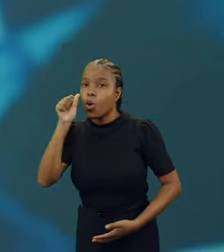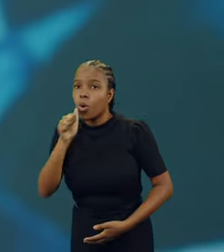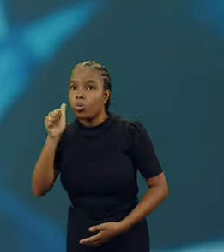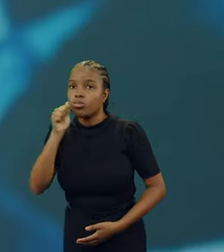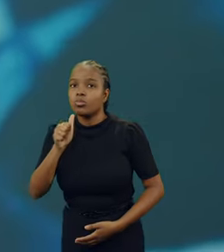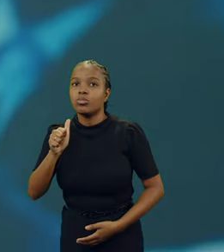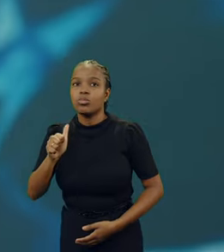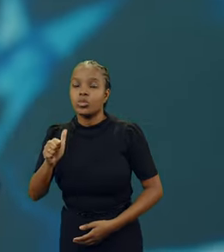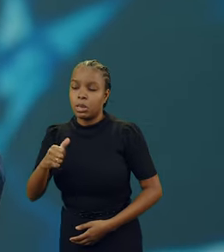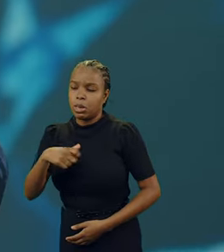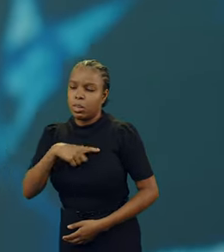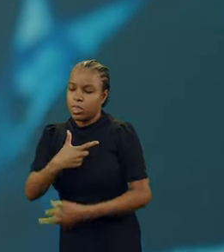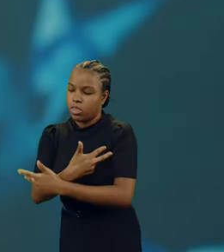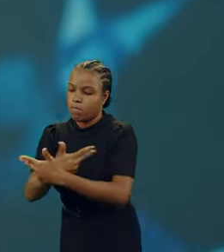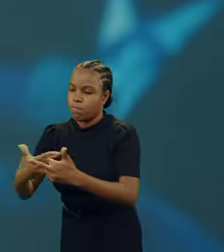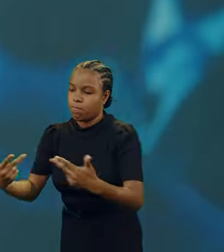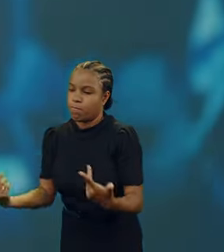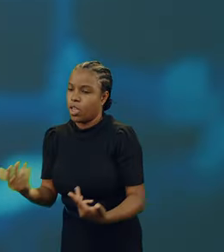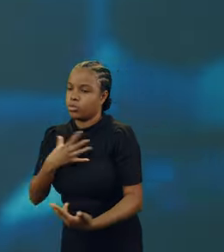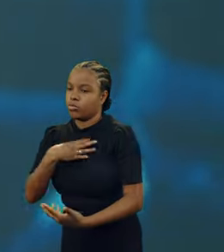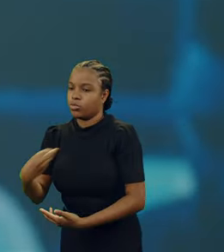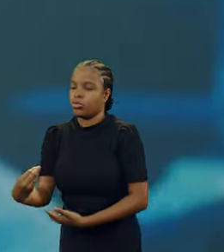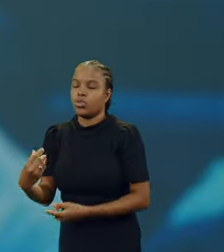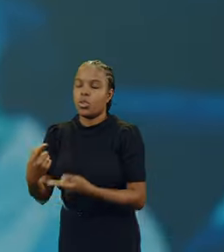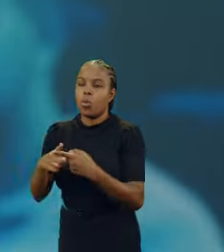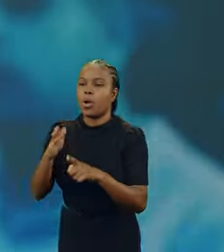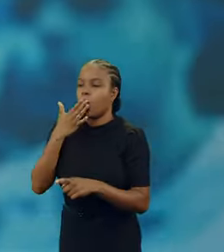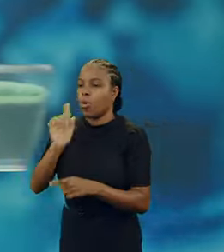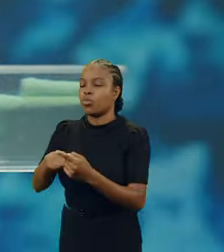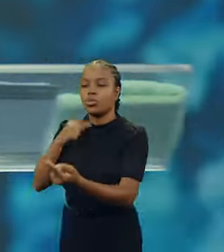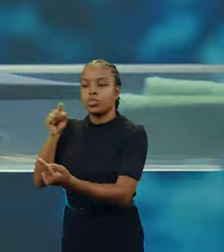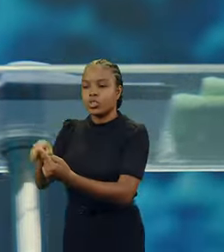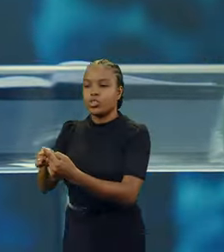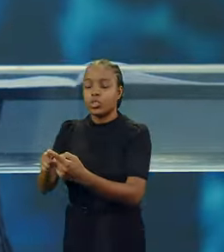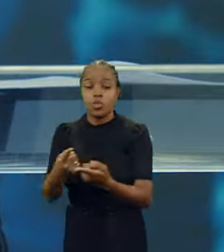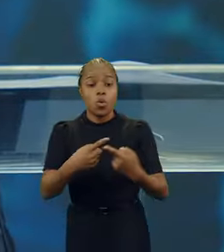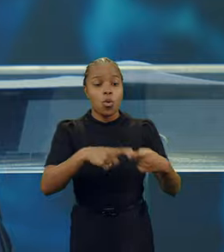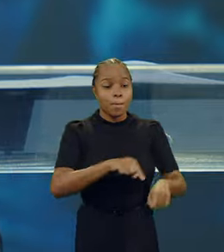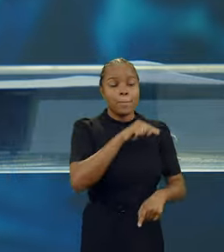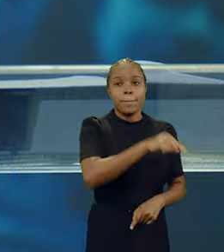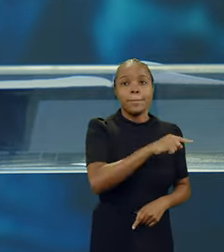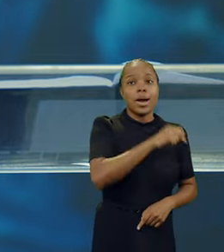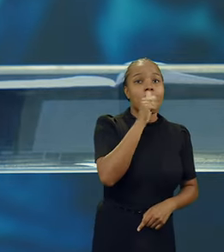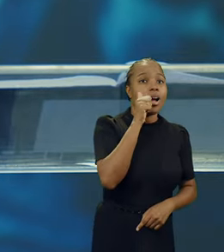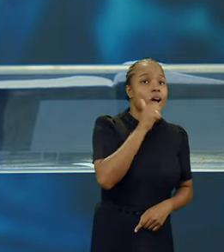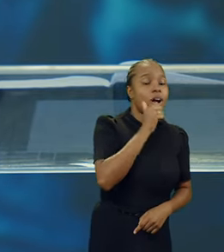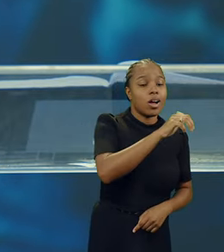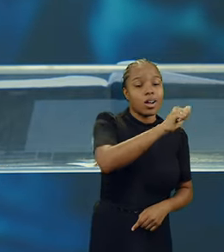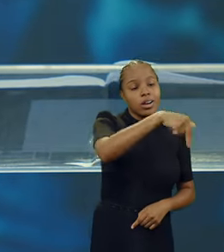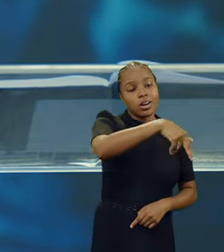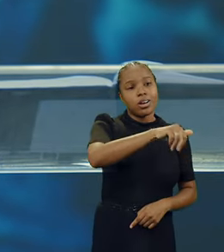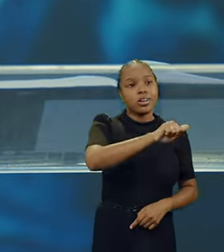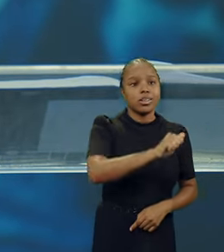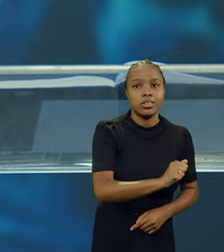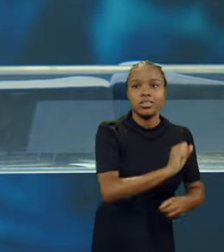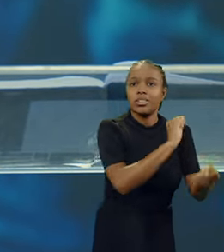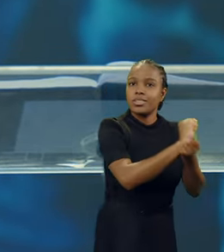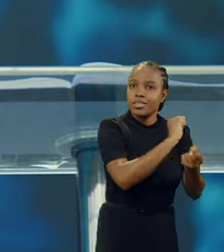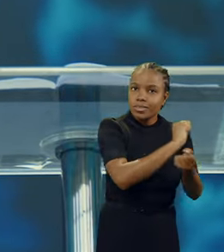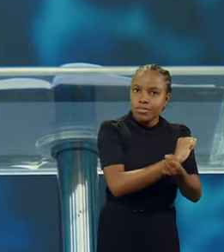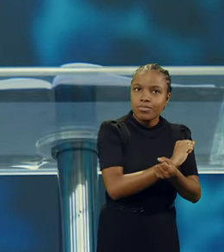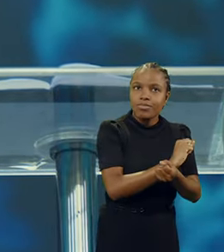sem propósito, nenhum resultado para o reino. Ana espera para gerar um e gera com propósito,